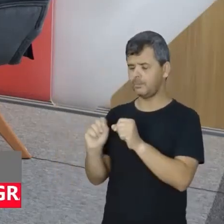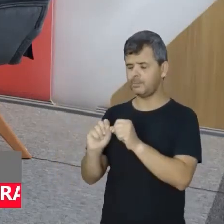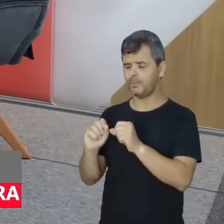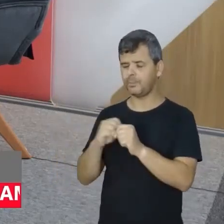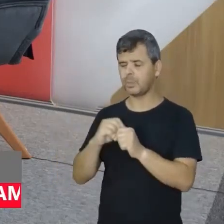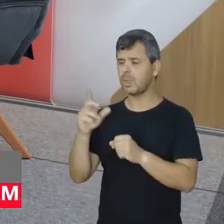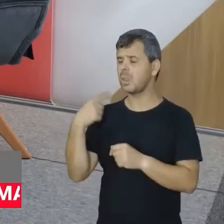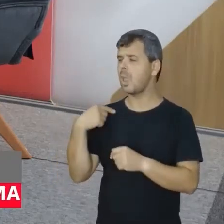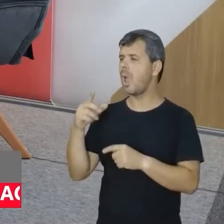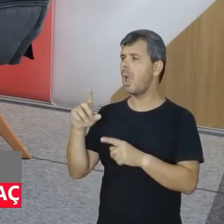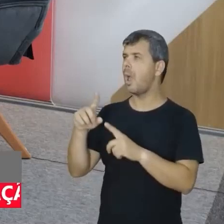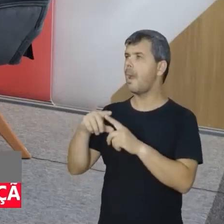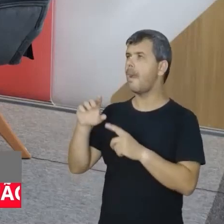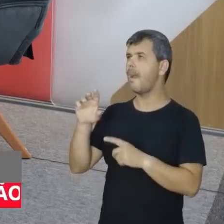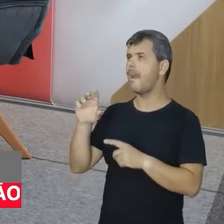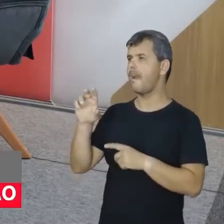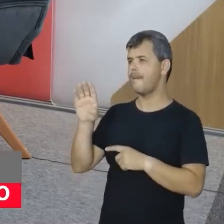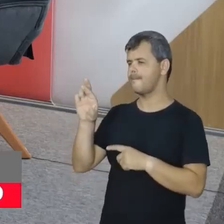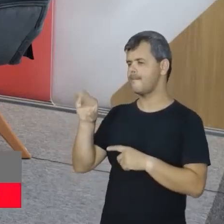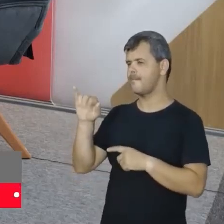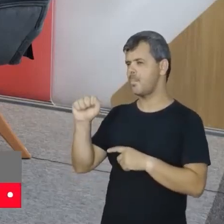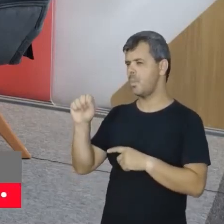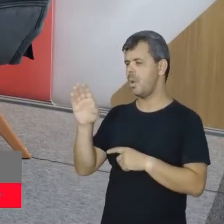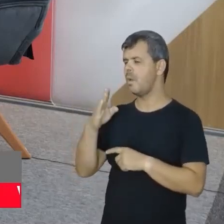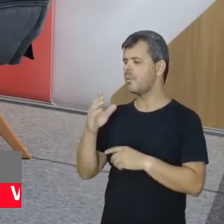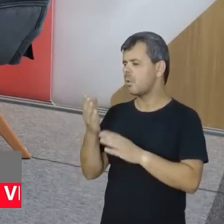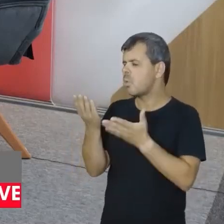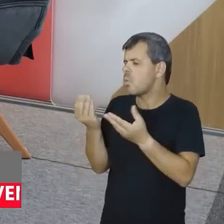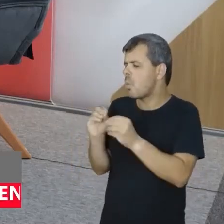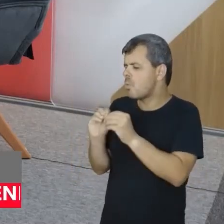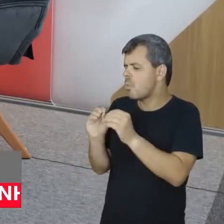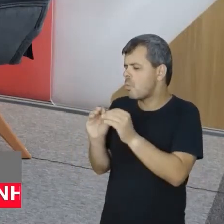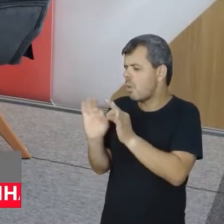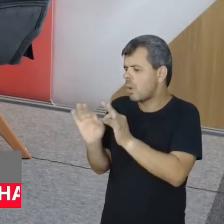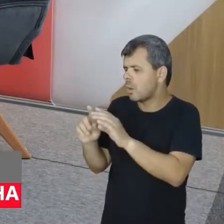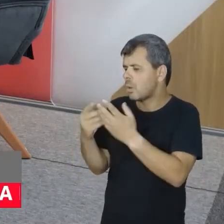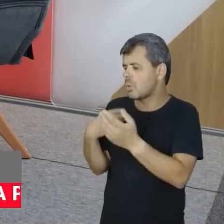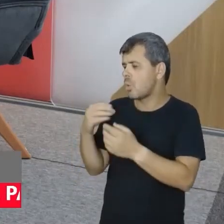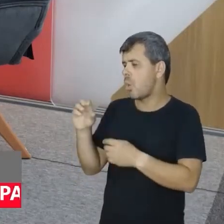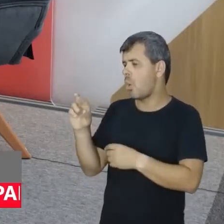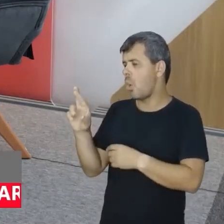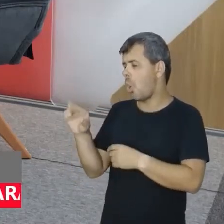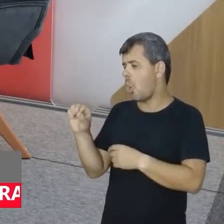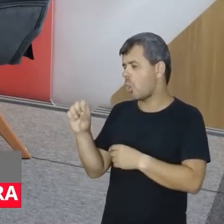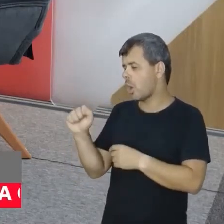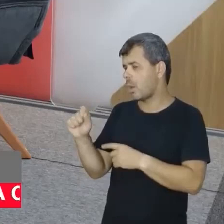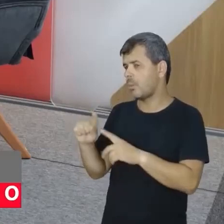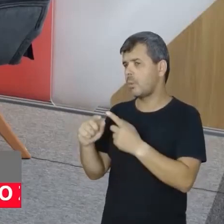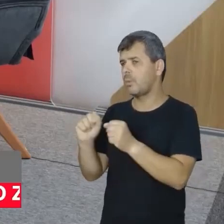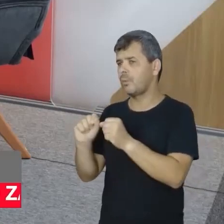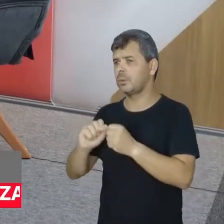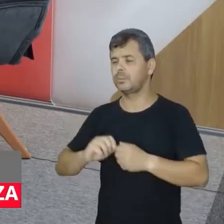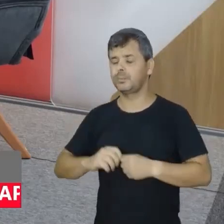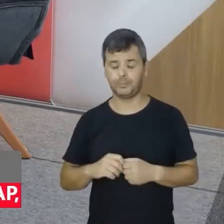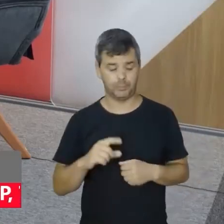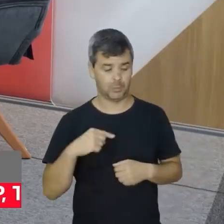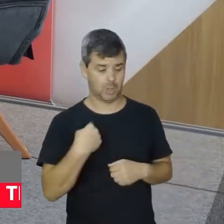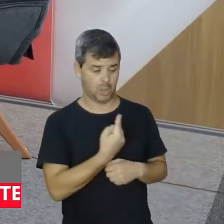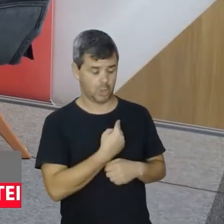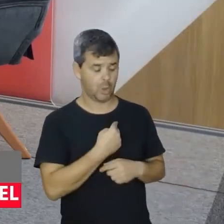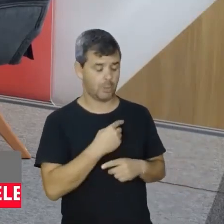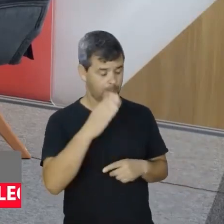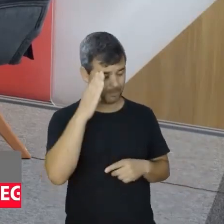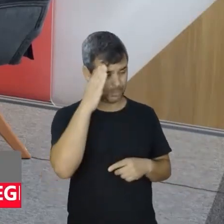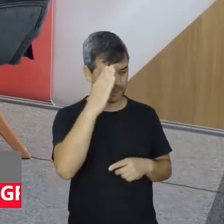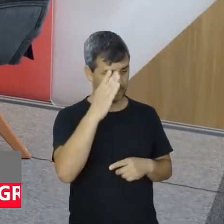que é lá de Boa Vista. Ele pergunta da armazenagem de produtos orgânicos pela Conab. Nós estamos